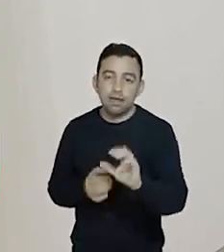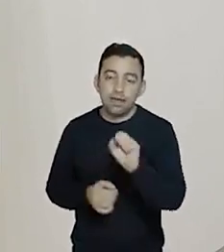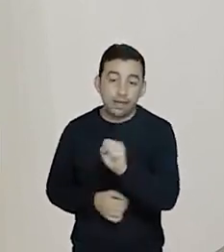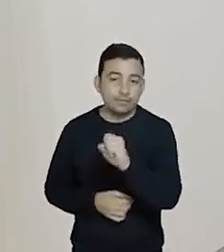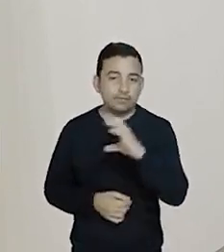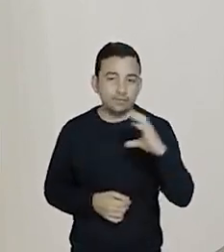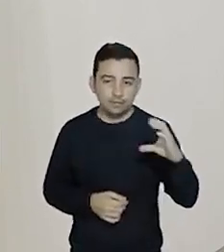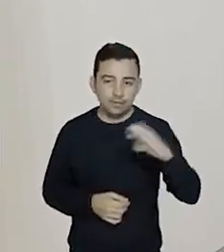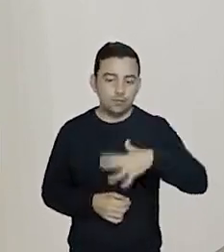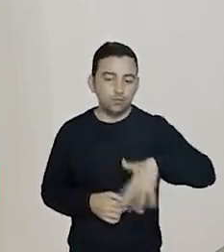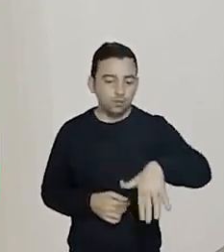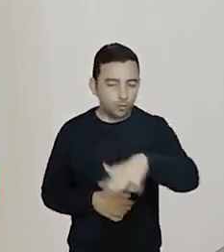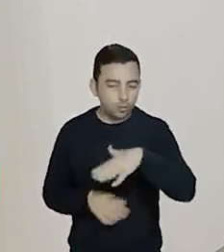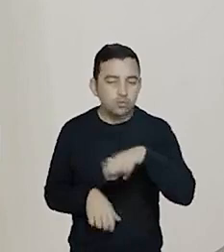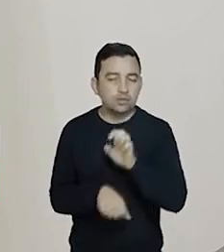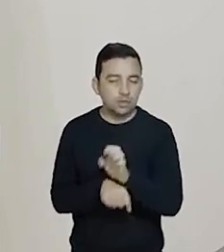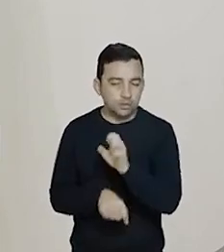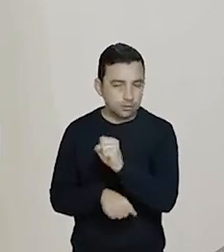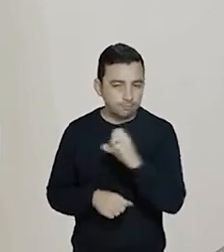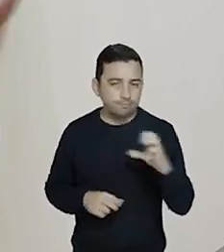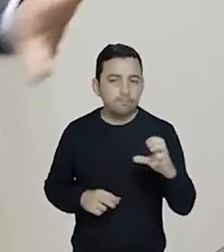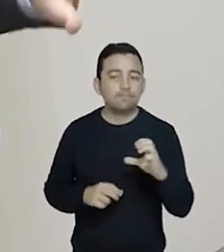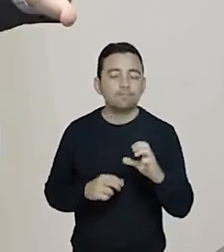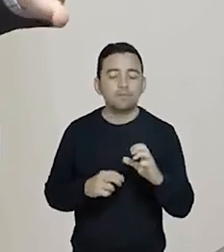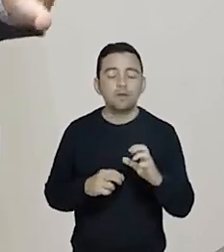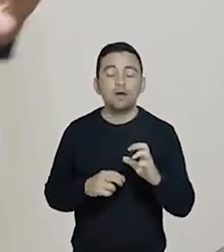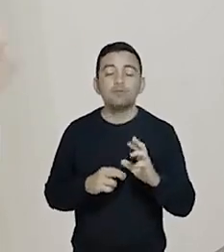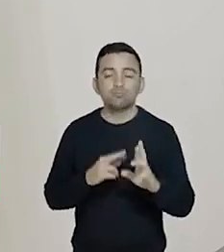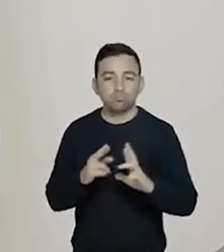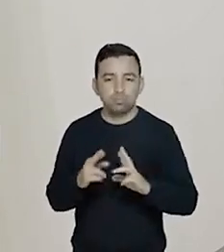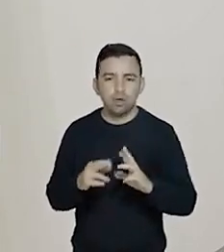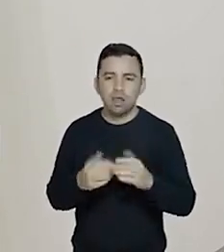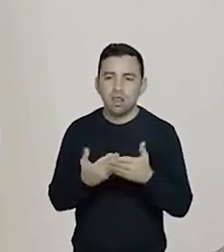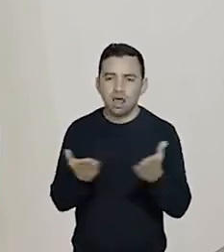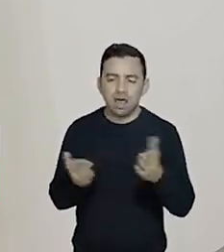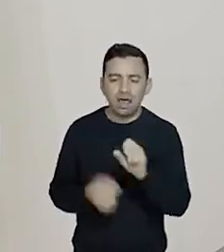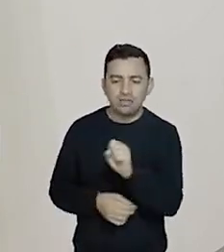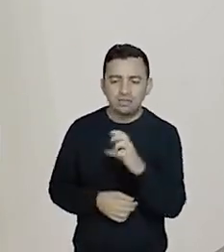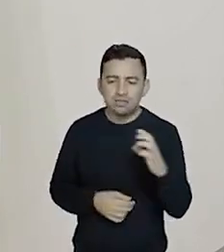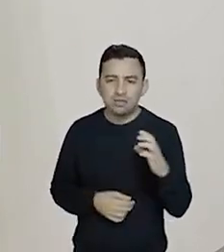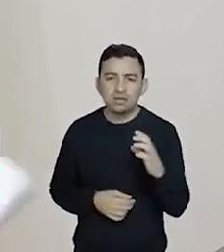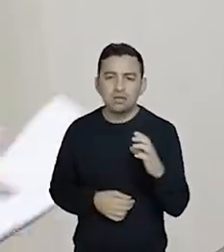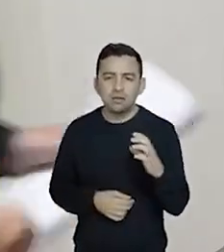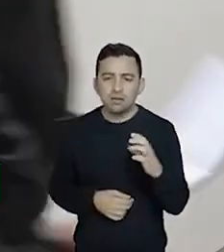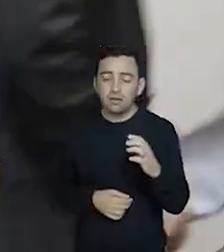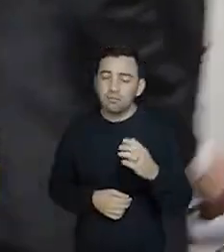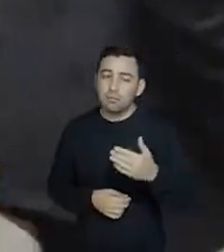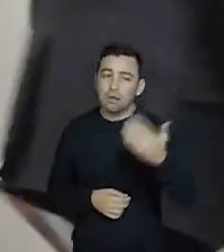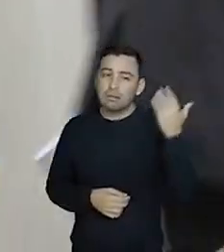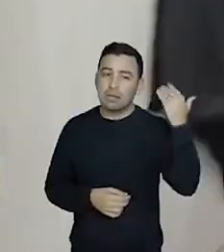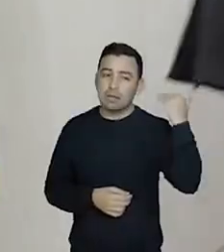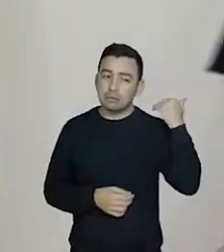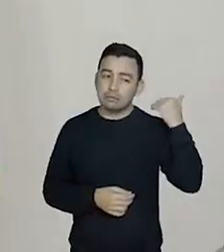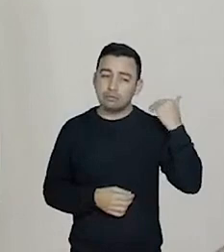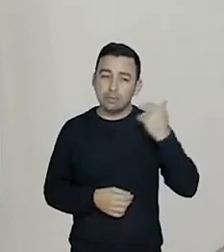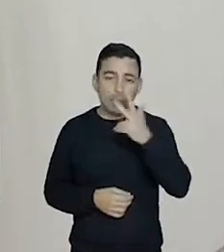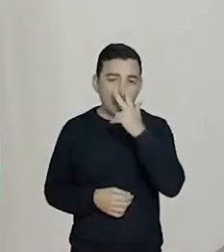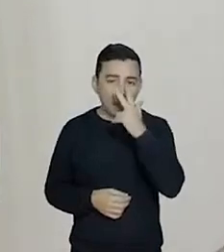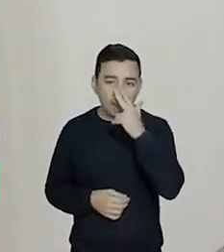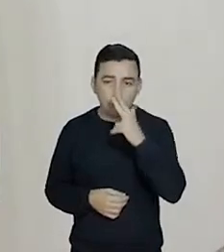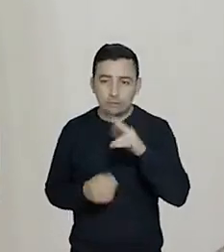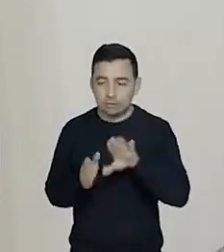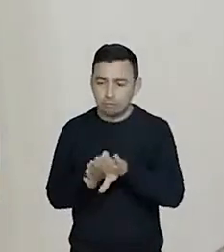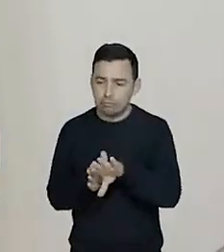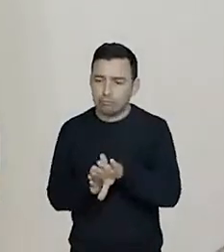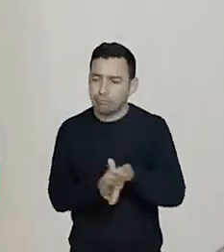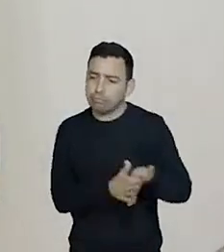SCS no Estado de Santa Catarina que ficaram não em segundo plano na gestão anterior mas em muitos planos